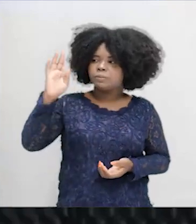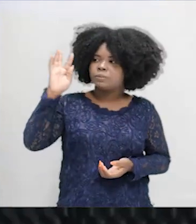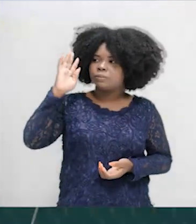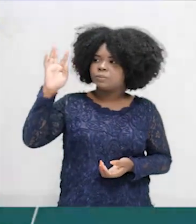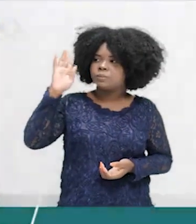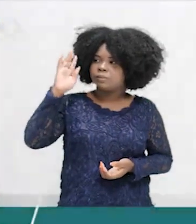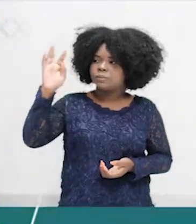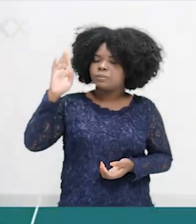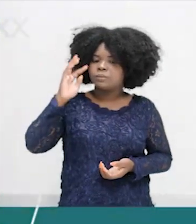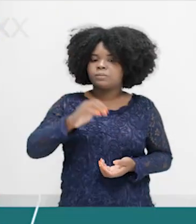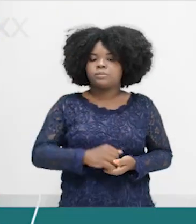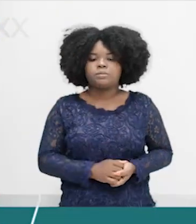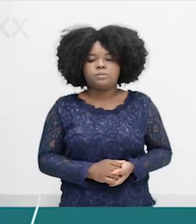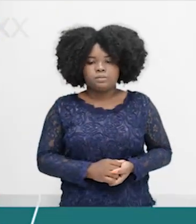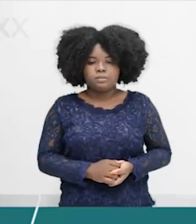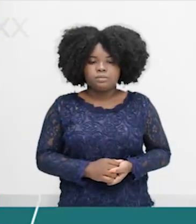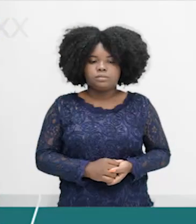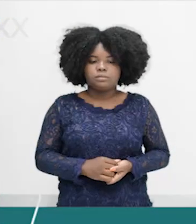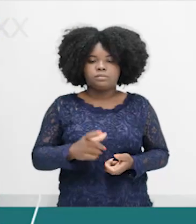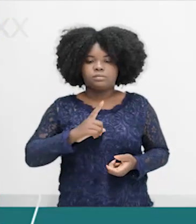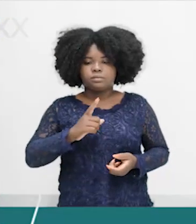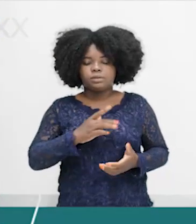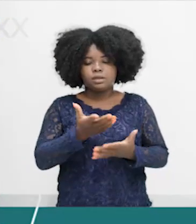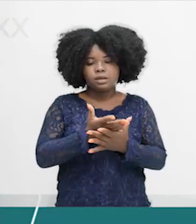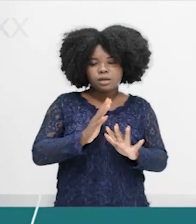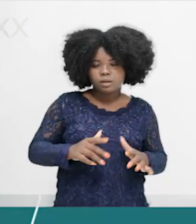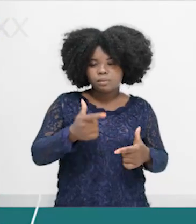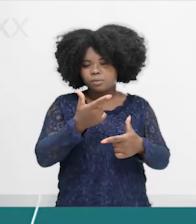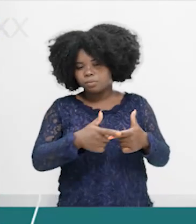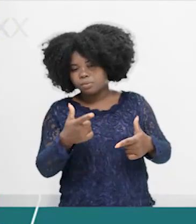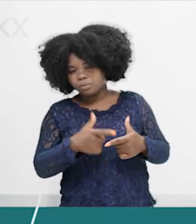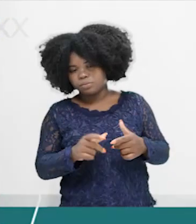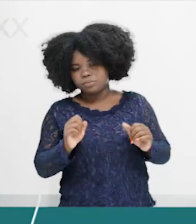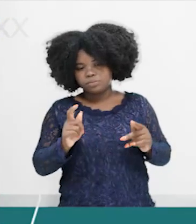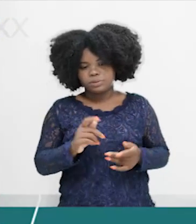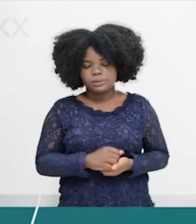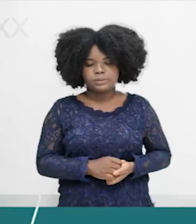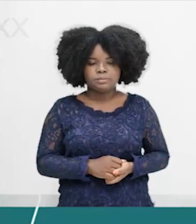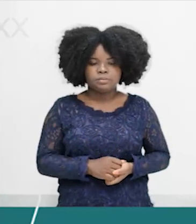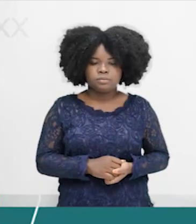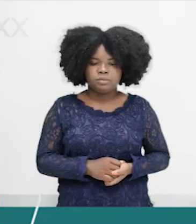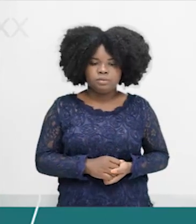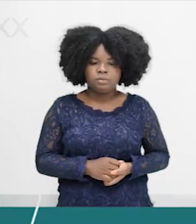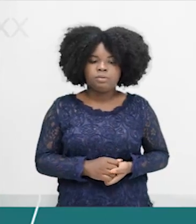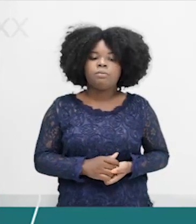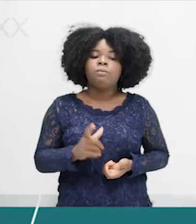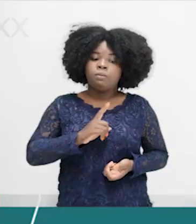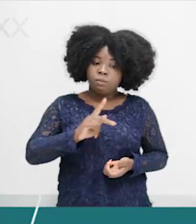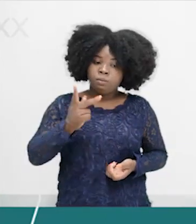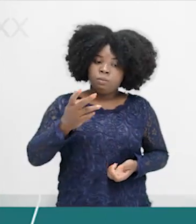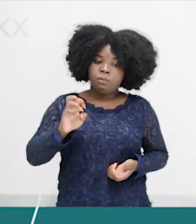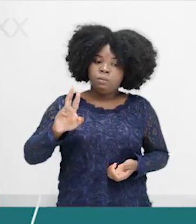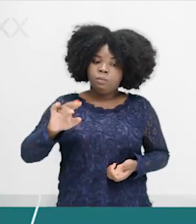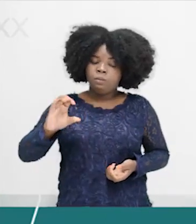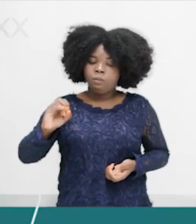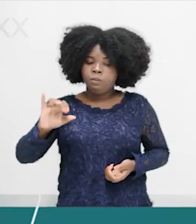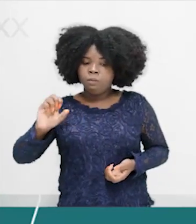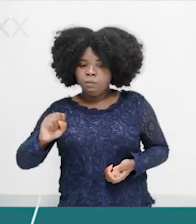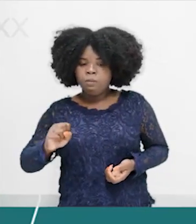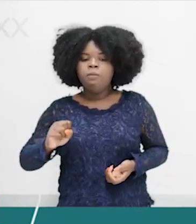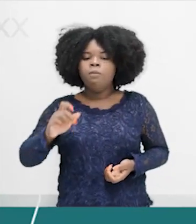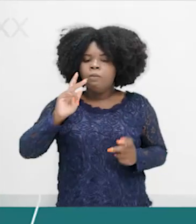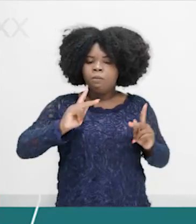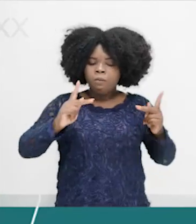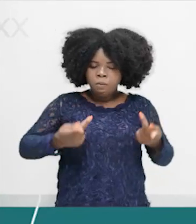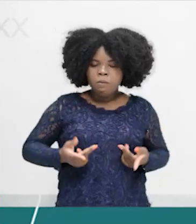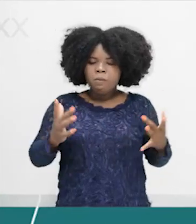amenizar o problema que era social, que era político, que era físico, que era filosófico. E aí você tem os heróis humanos com habilidades